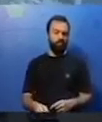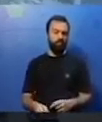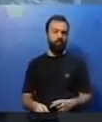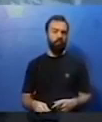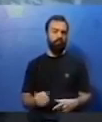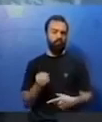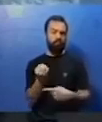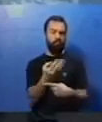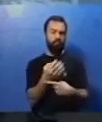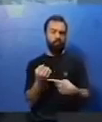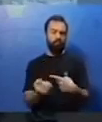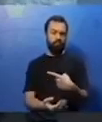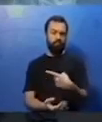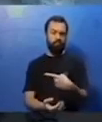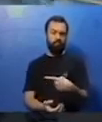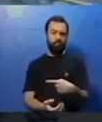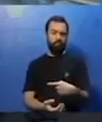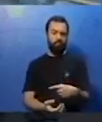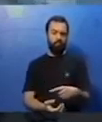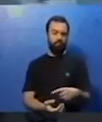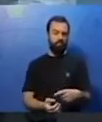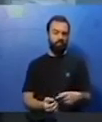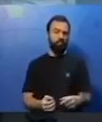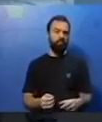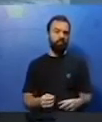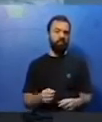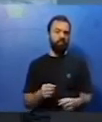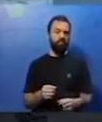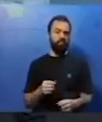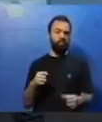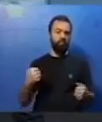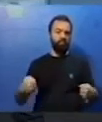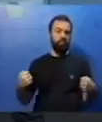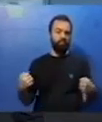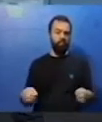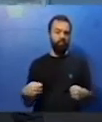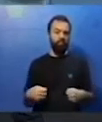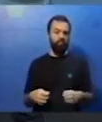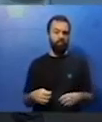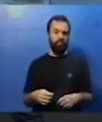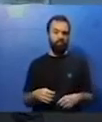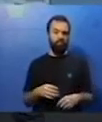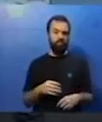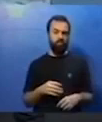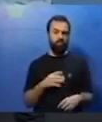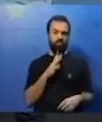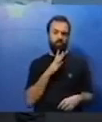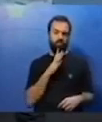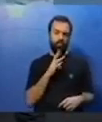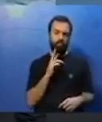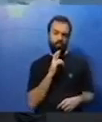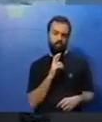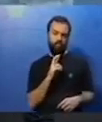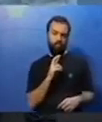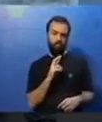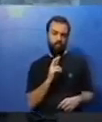uma fração, quero saber quanto que é a representação